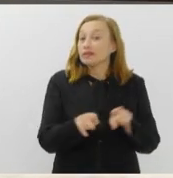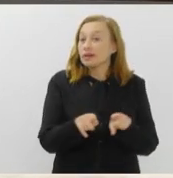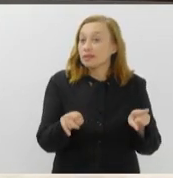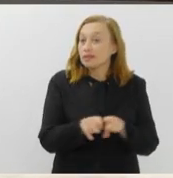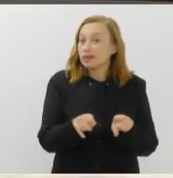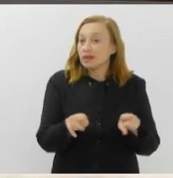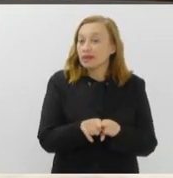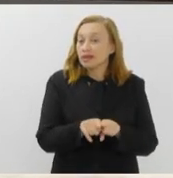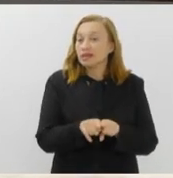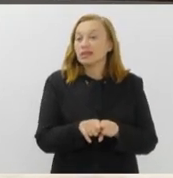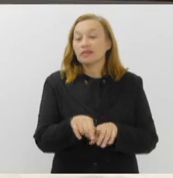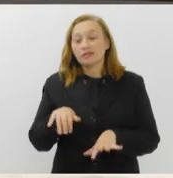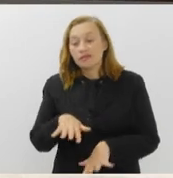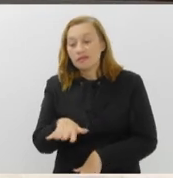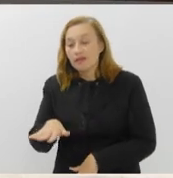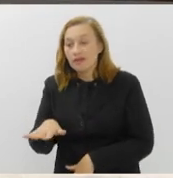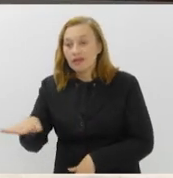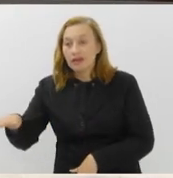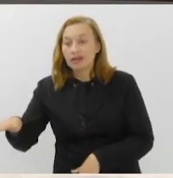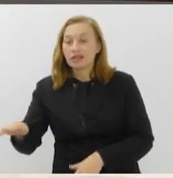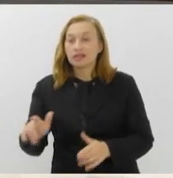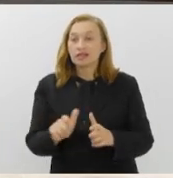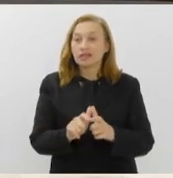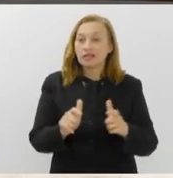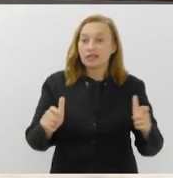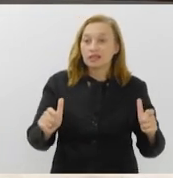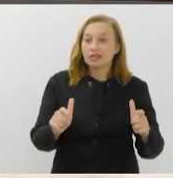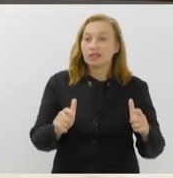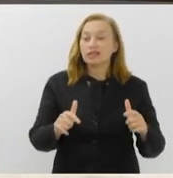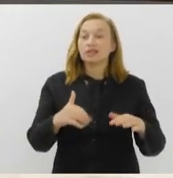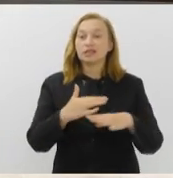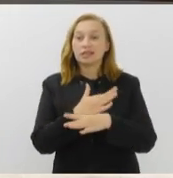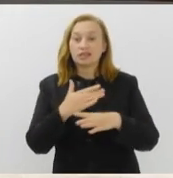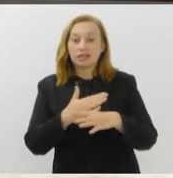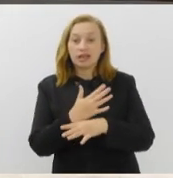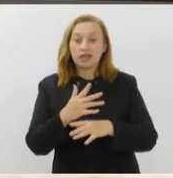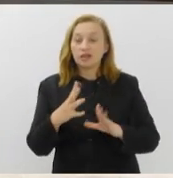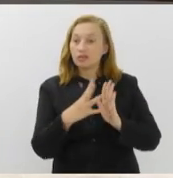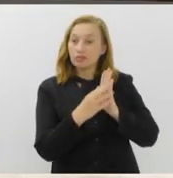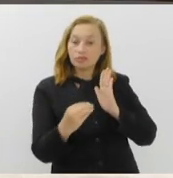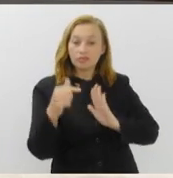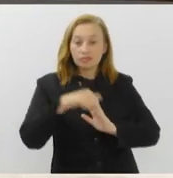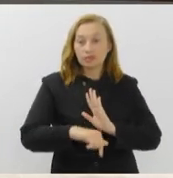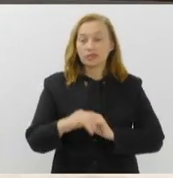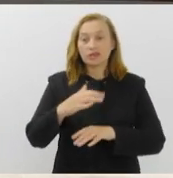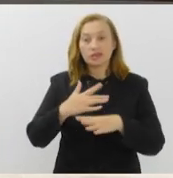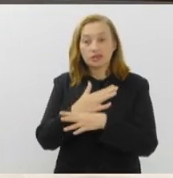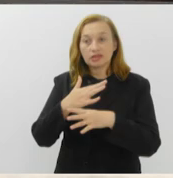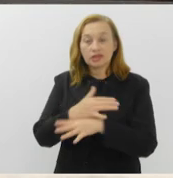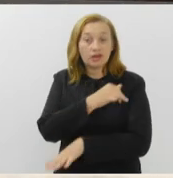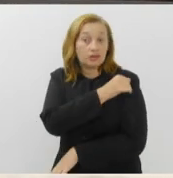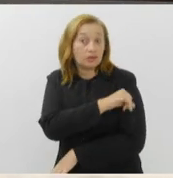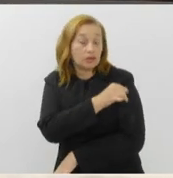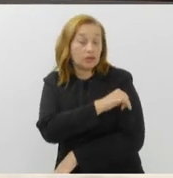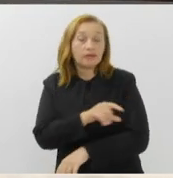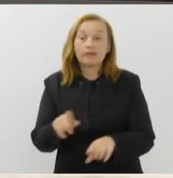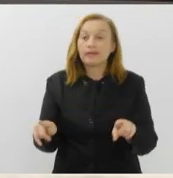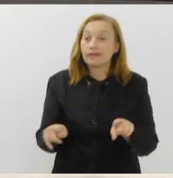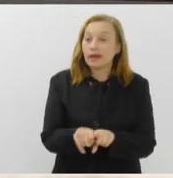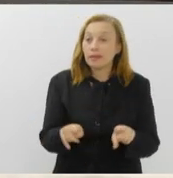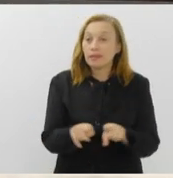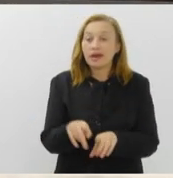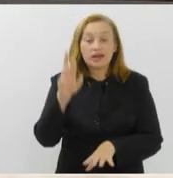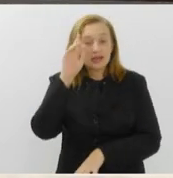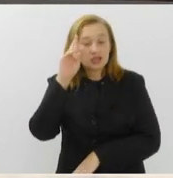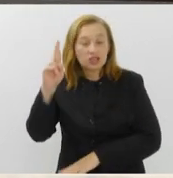nas periferias, nas grandes cidades, a exemplo daqui da cidade do Rio de Janeiro, são as também chefes